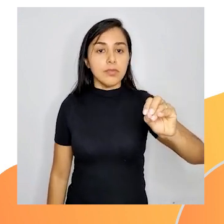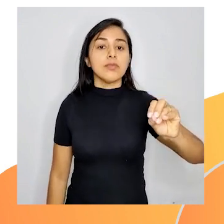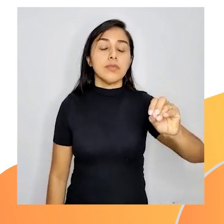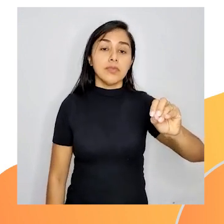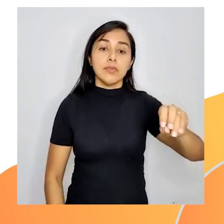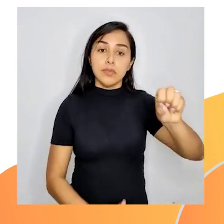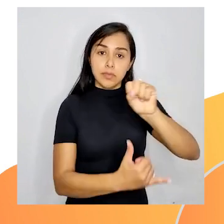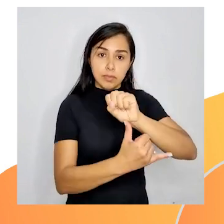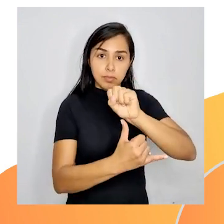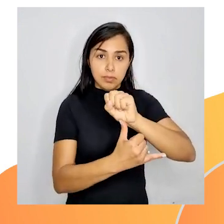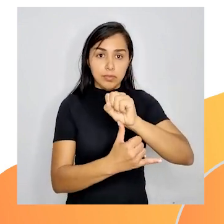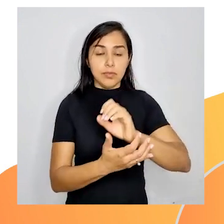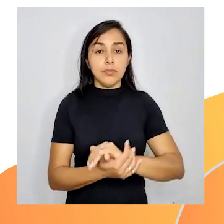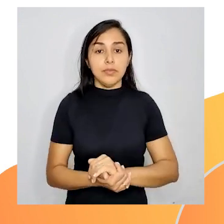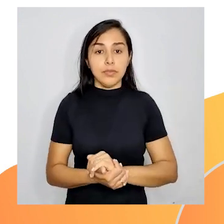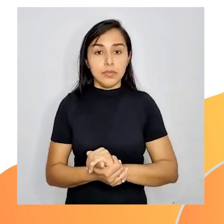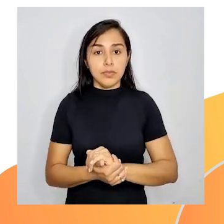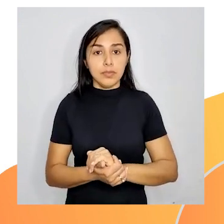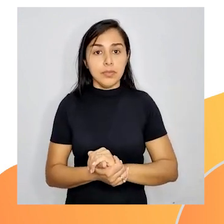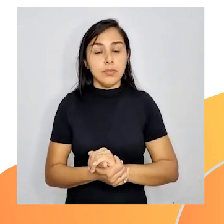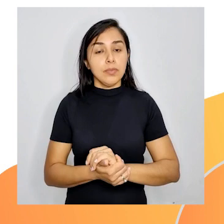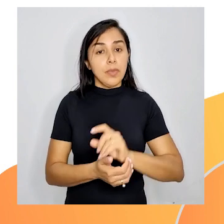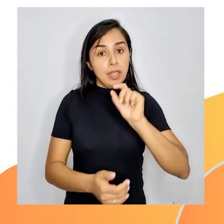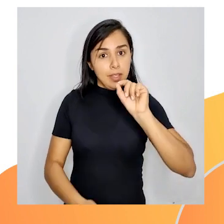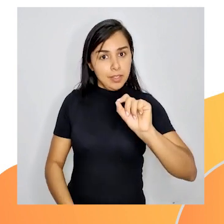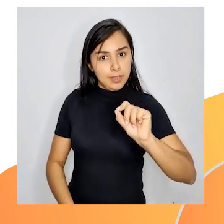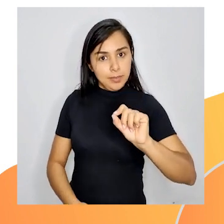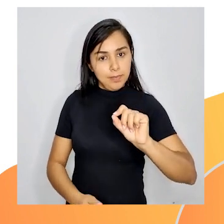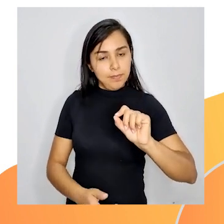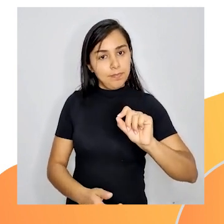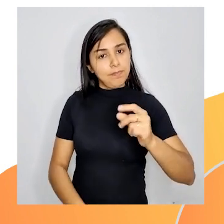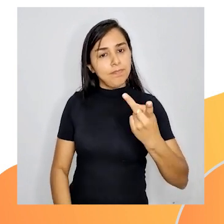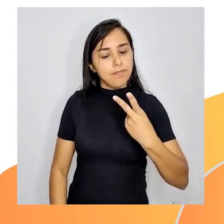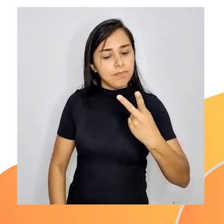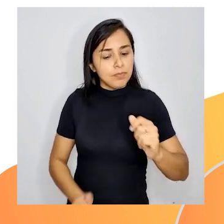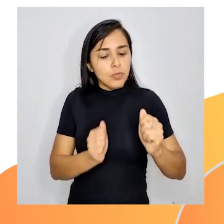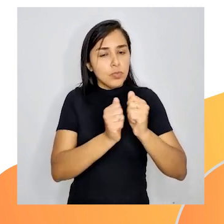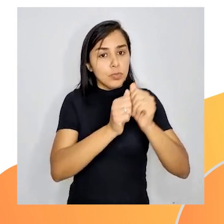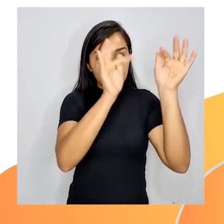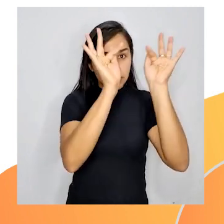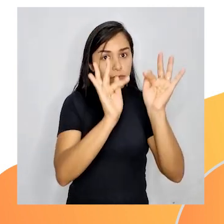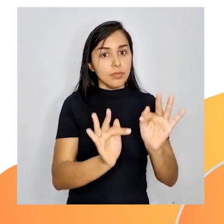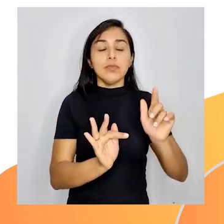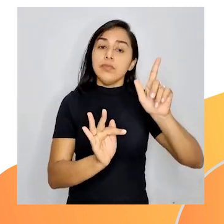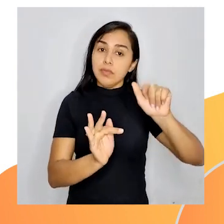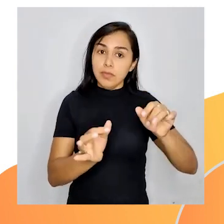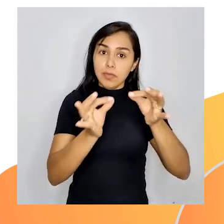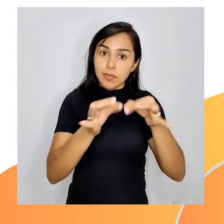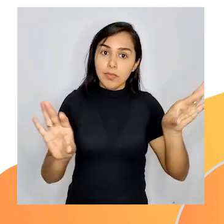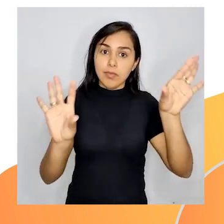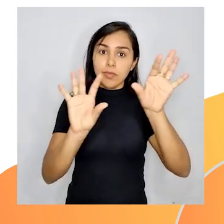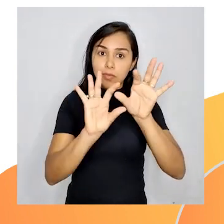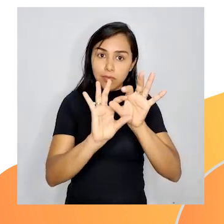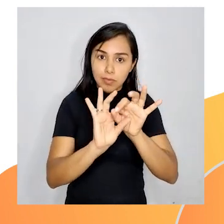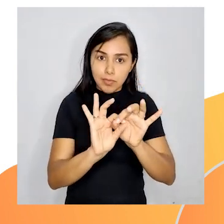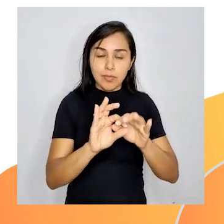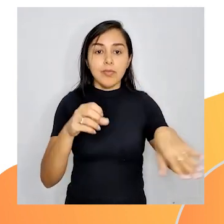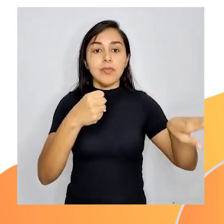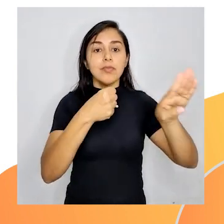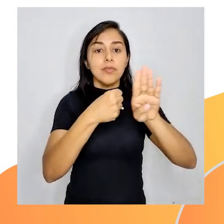letra A, que estejamos juntos e felizes, é classificada como oração subordinada,